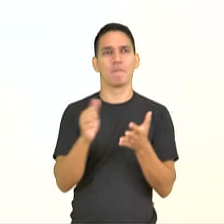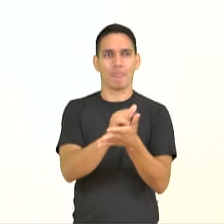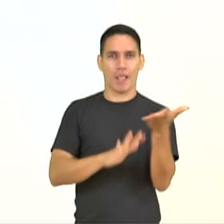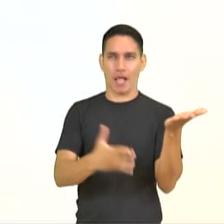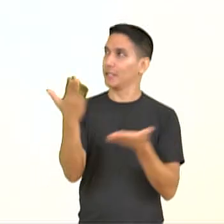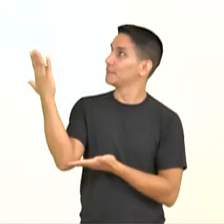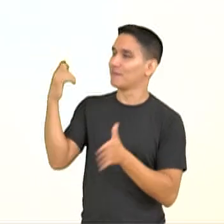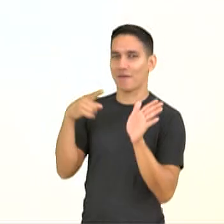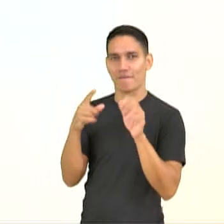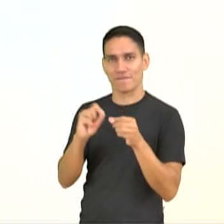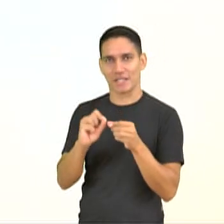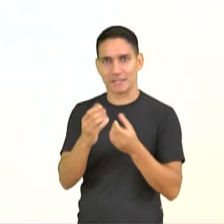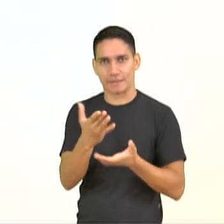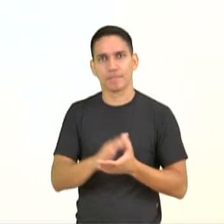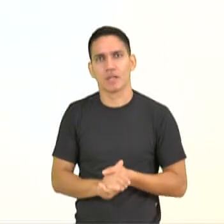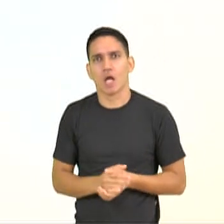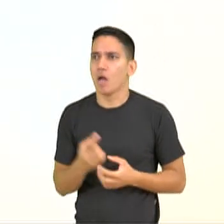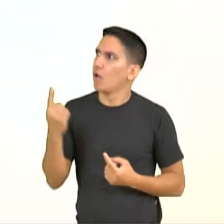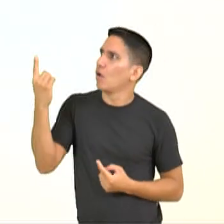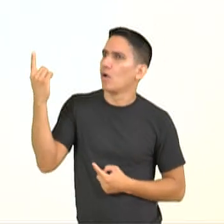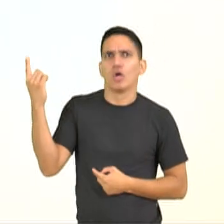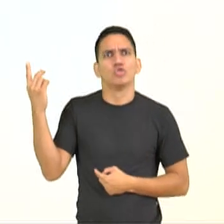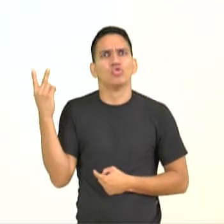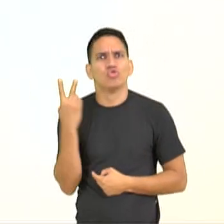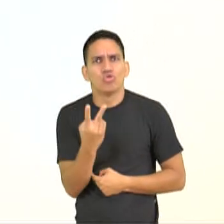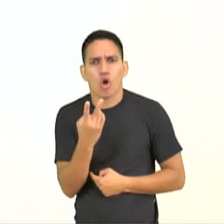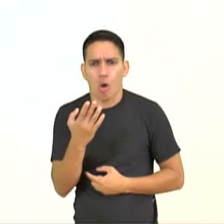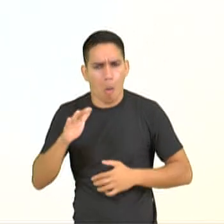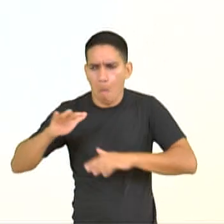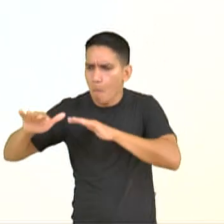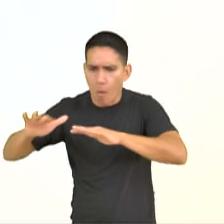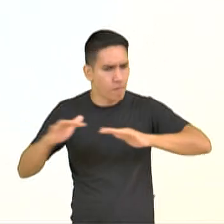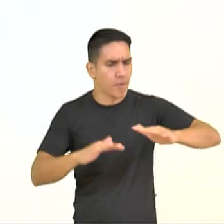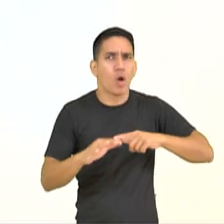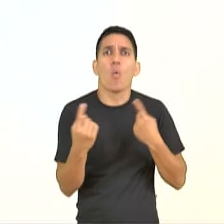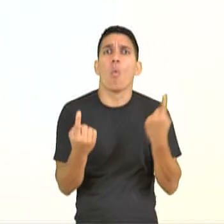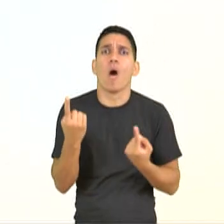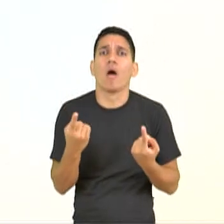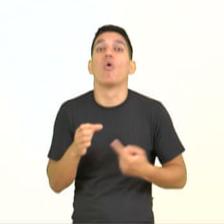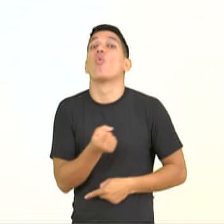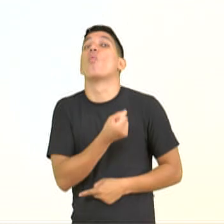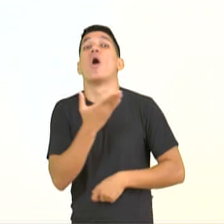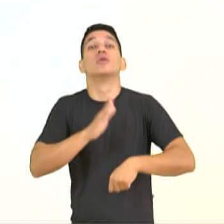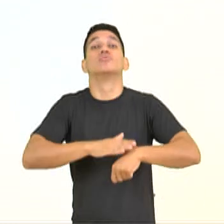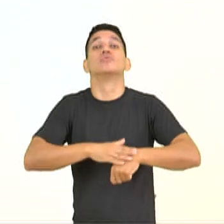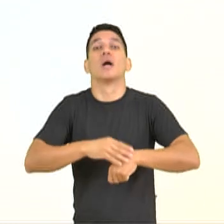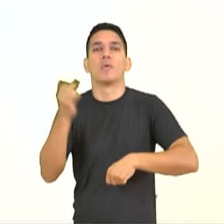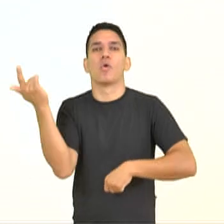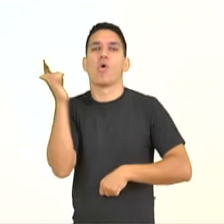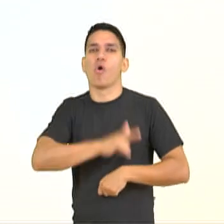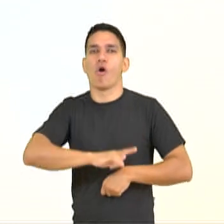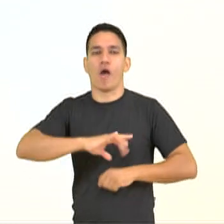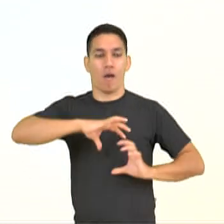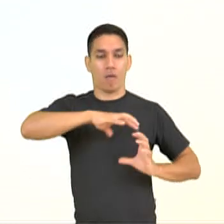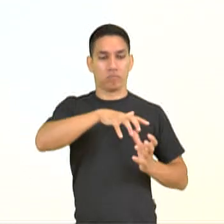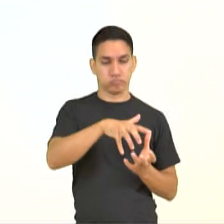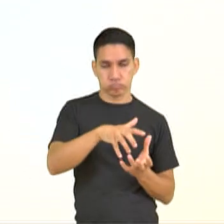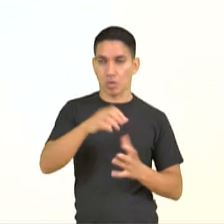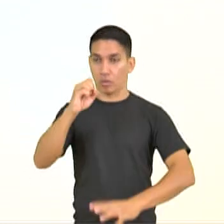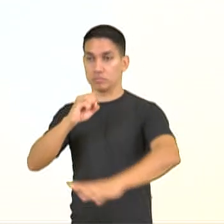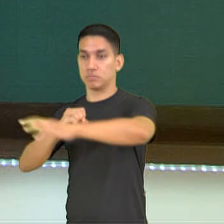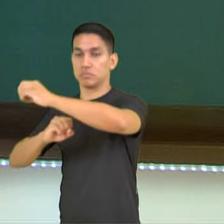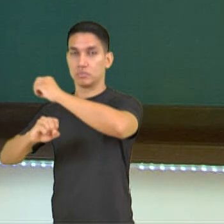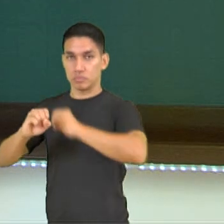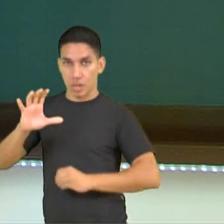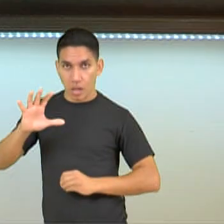realizarem. Identifique os movimentos da Terra e o tempo para ter a volta completa. Então, nós temos 2